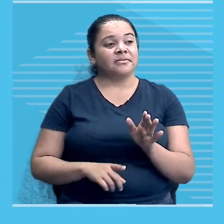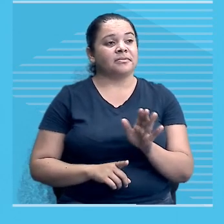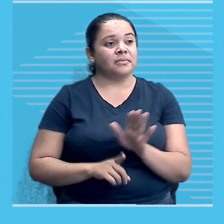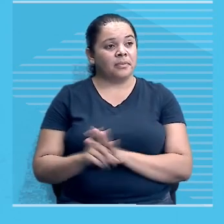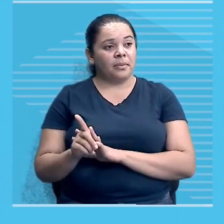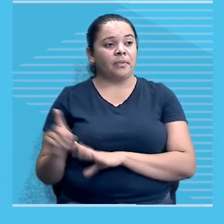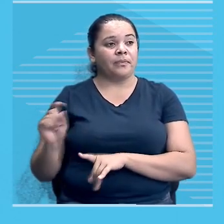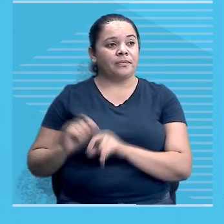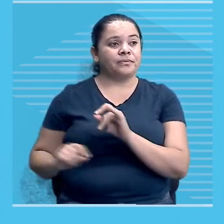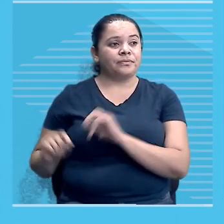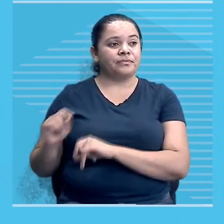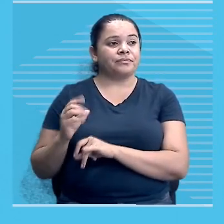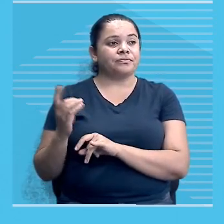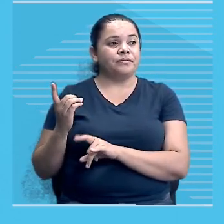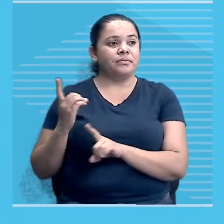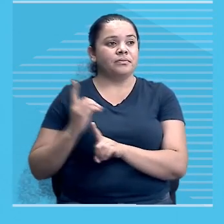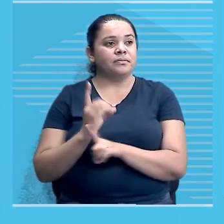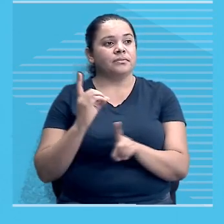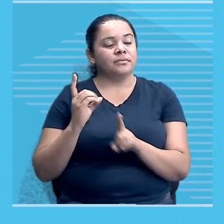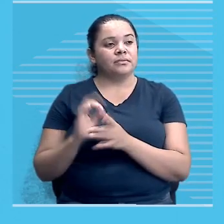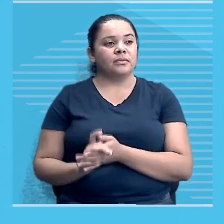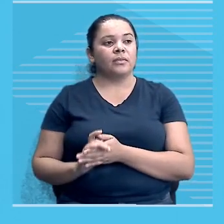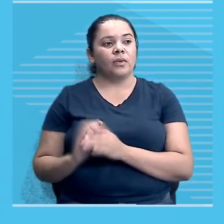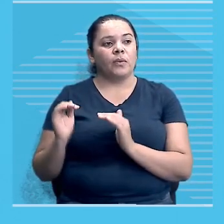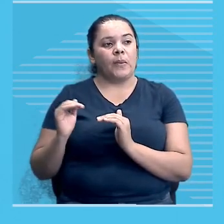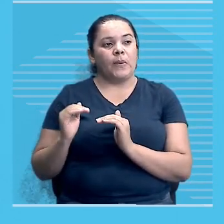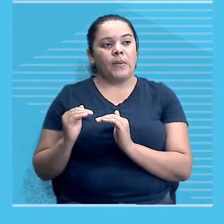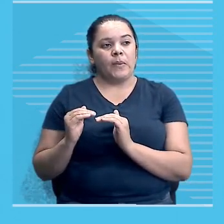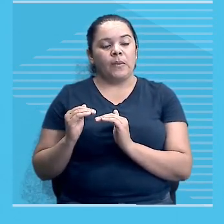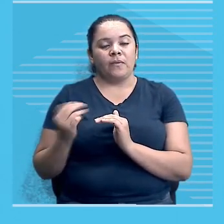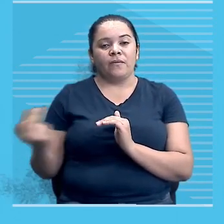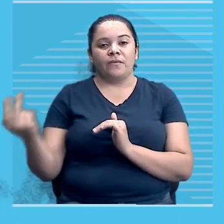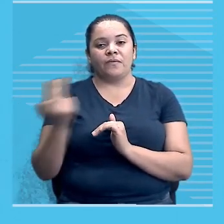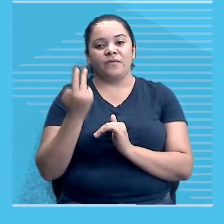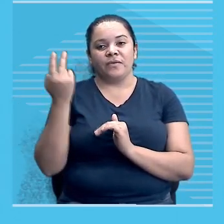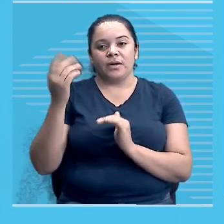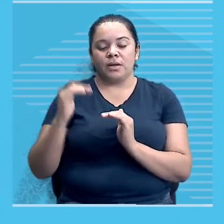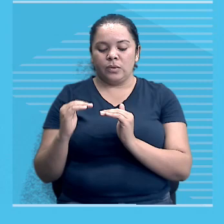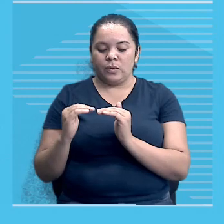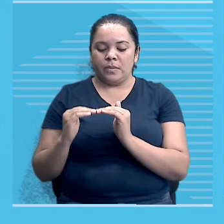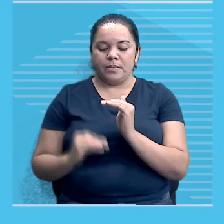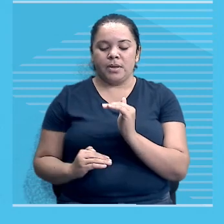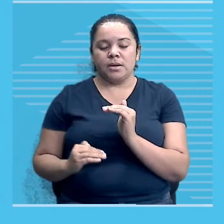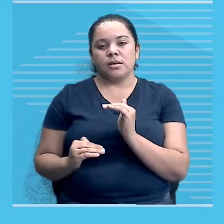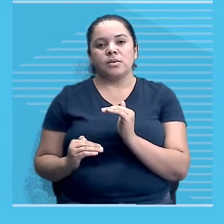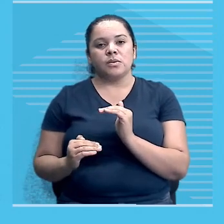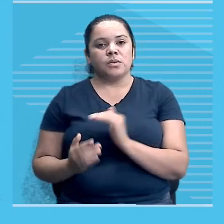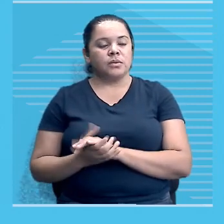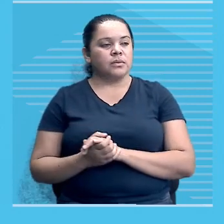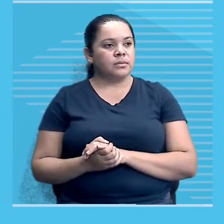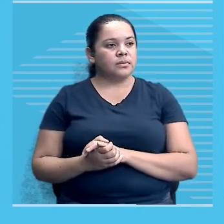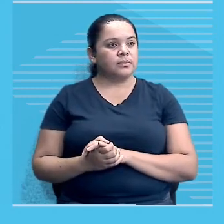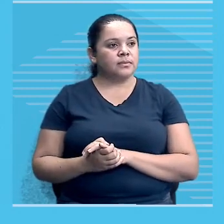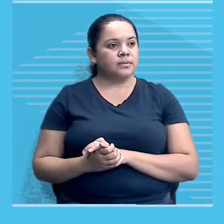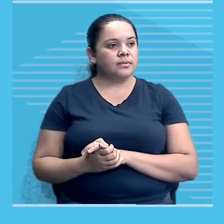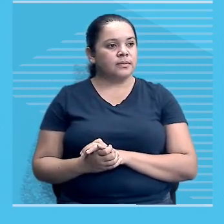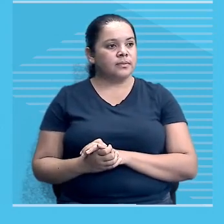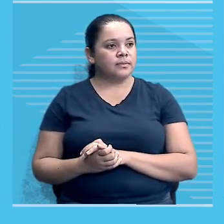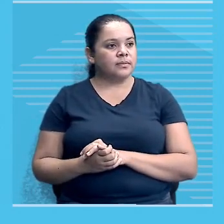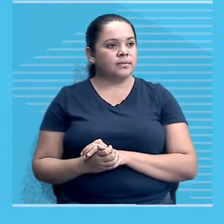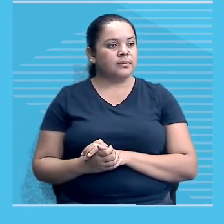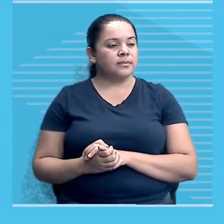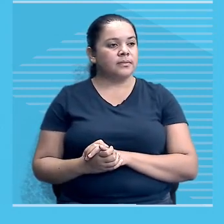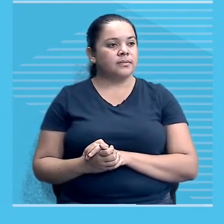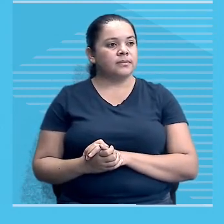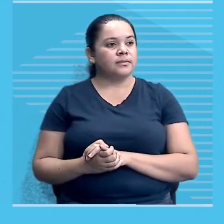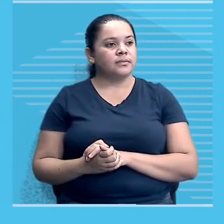pedindo para mim determinar o menor valor ele quer que eu tenha isso aqui né que eu tenho